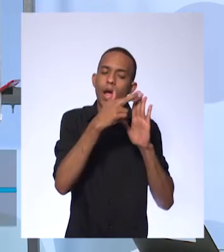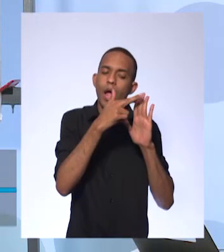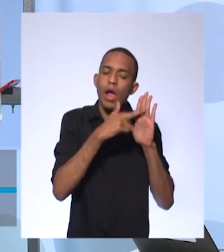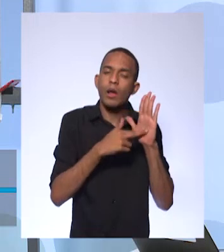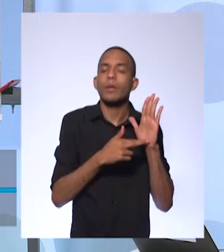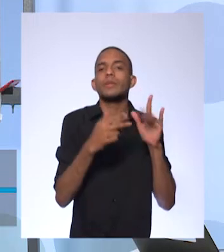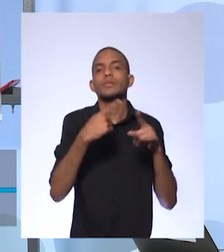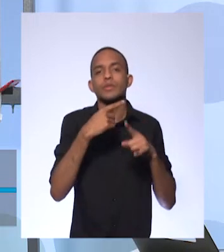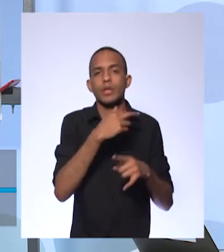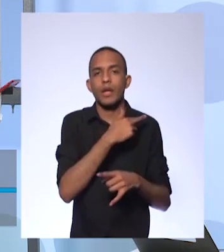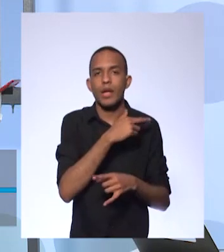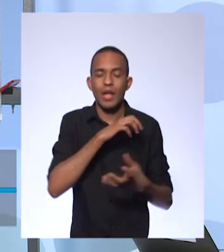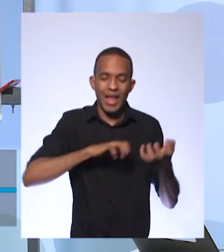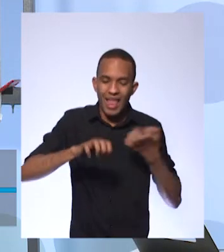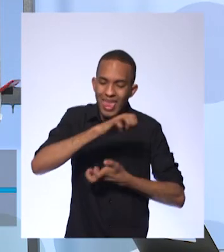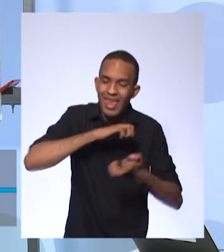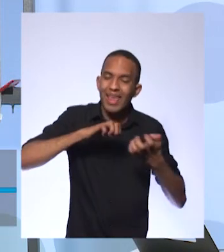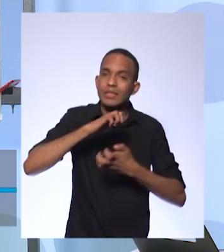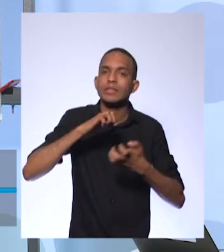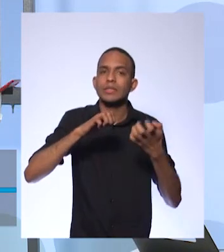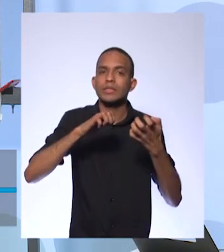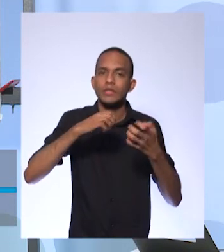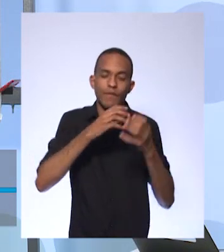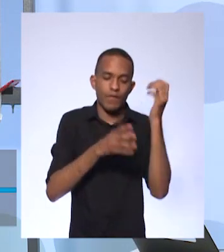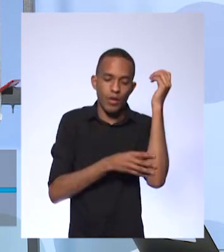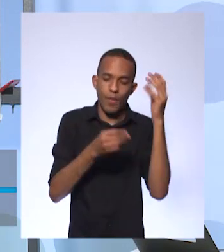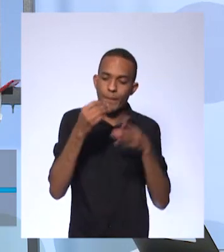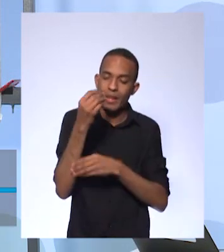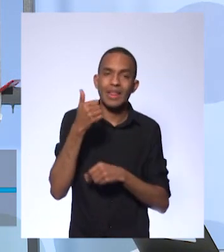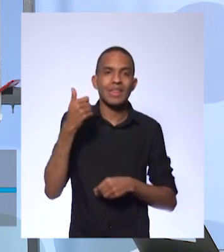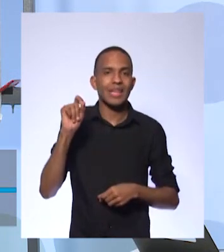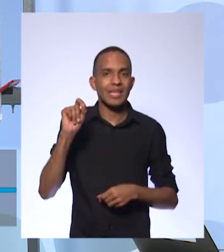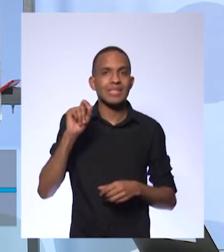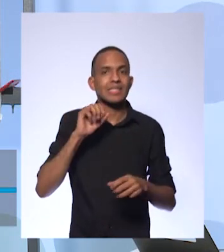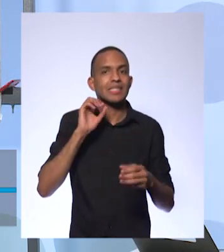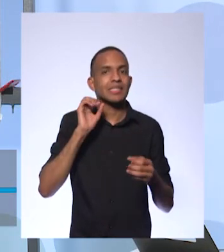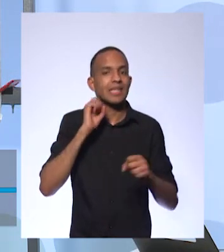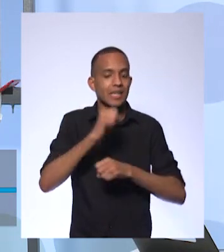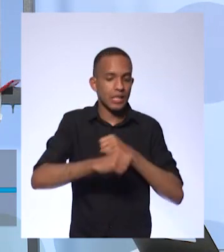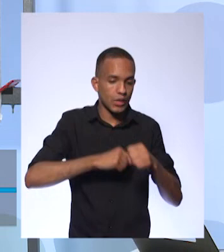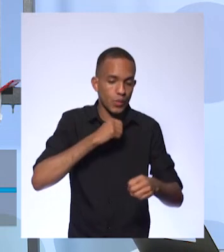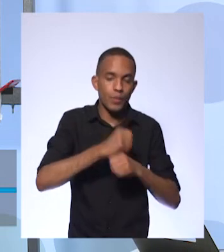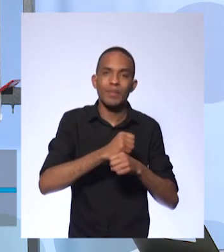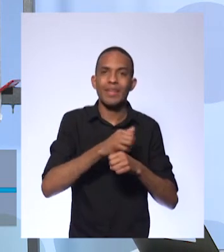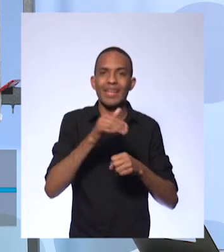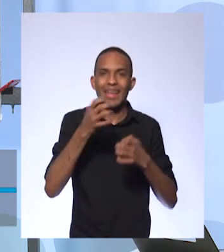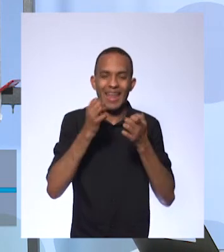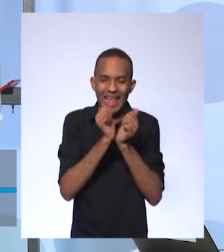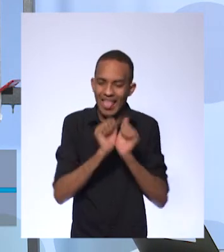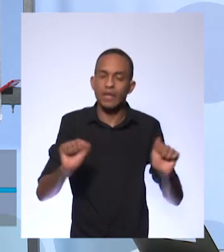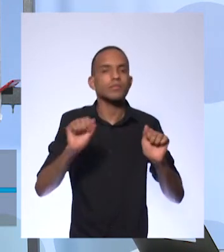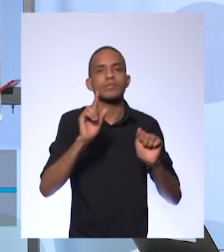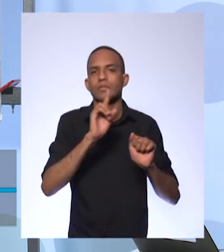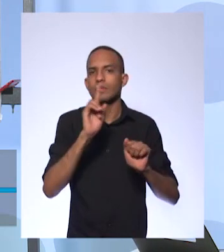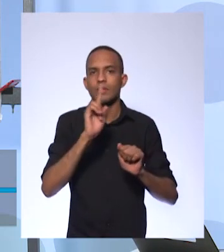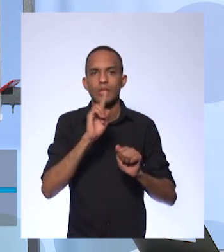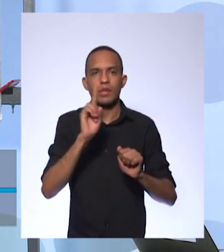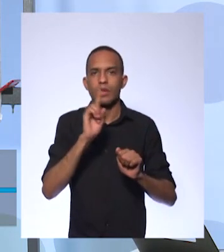Revolução Farroupilha, ela dura 10 anos, ela não tem caráter abolicionista, está bem? Ela tem a participação mesmo